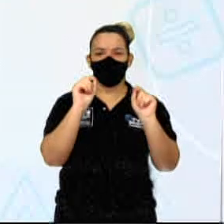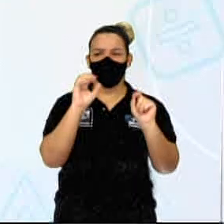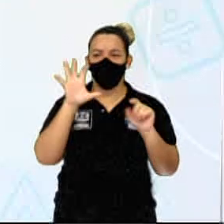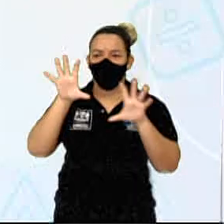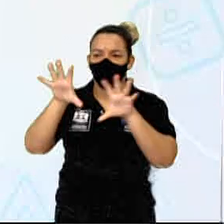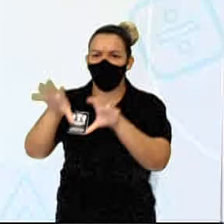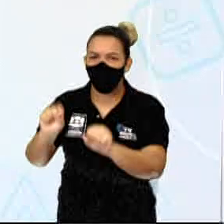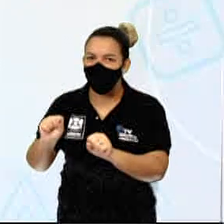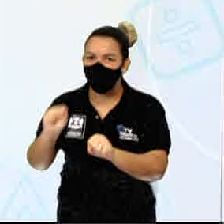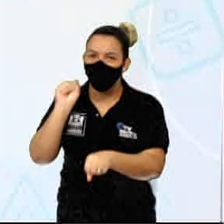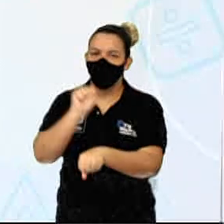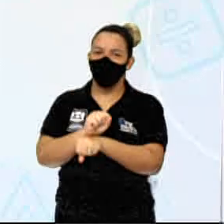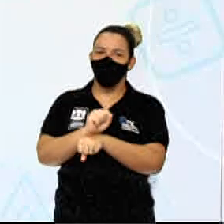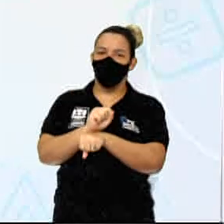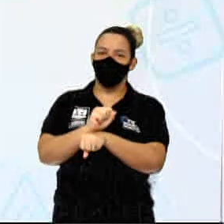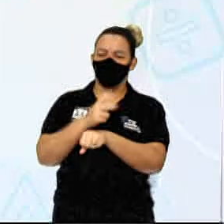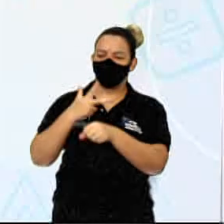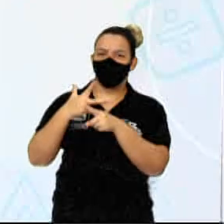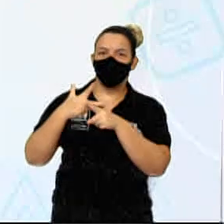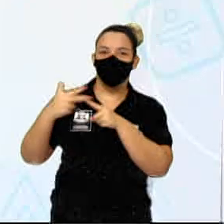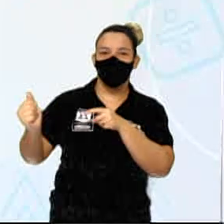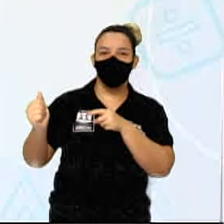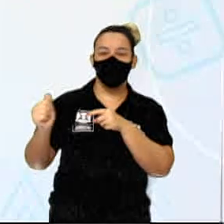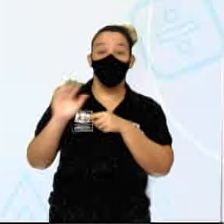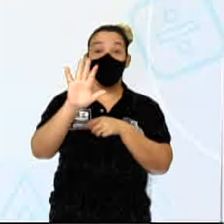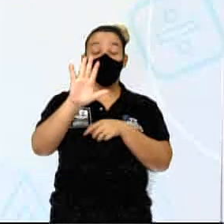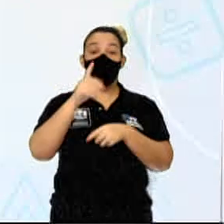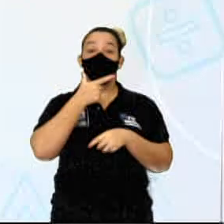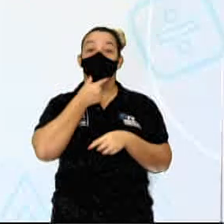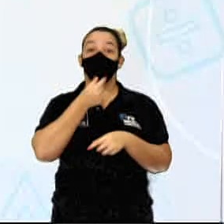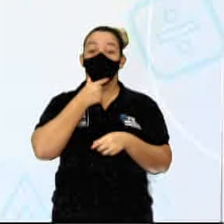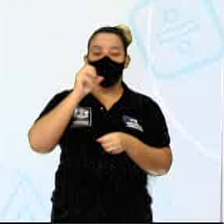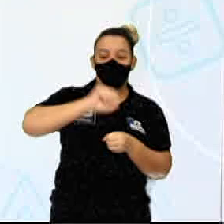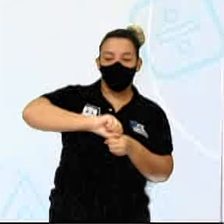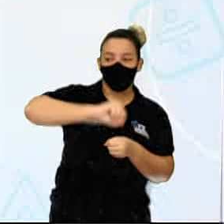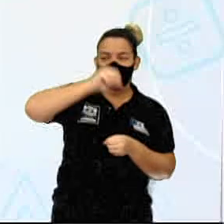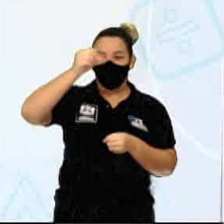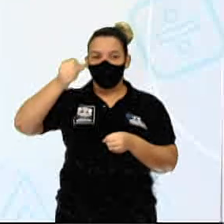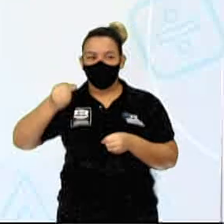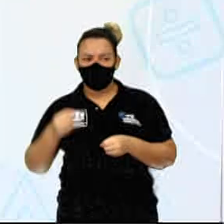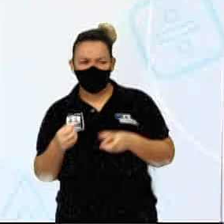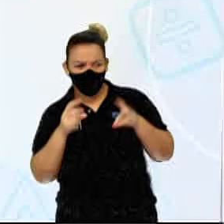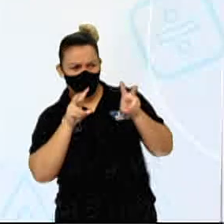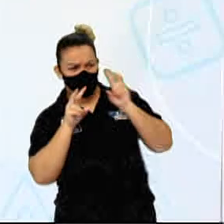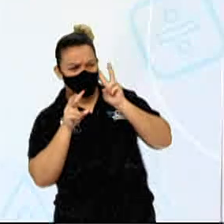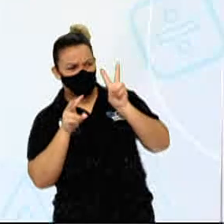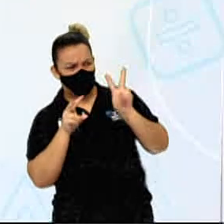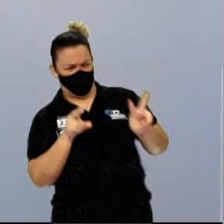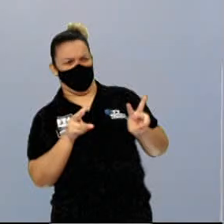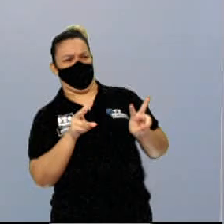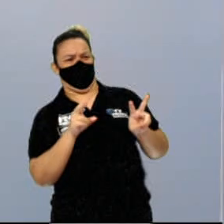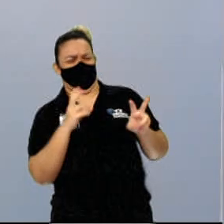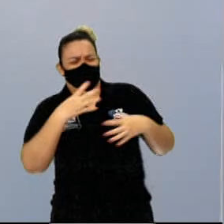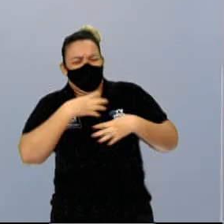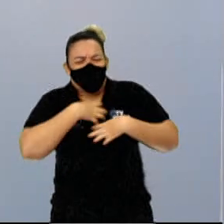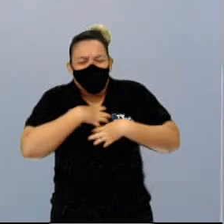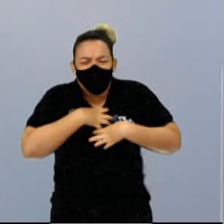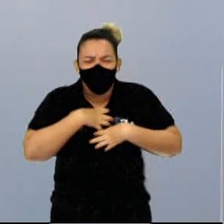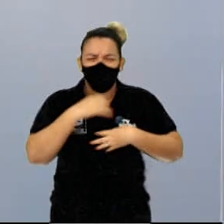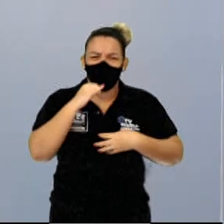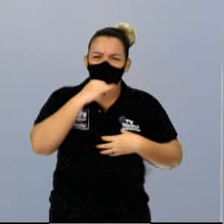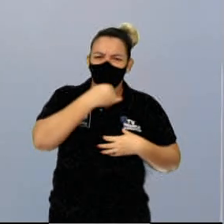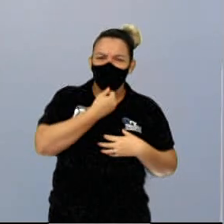por vencido. Um pastor de cabras, ao vê-lo prostrado e visivelmente abatido,